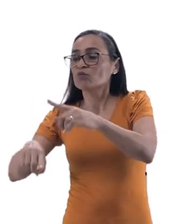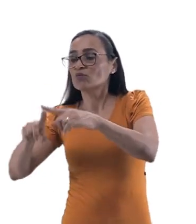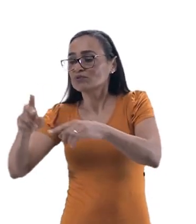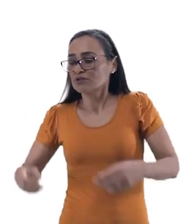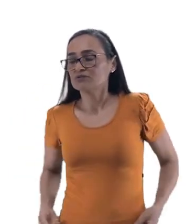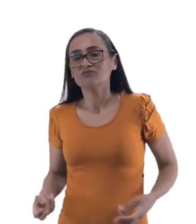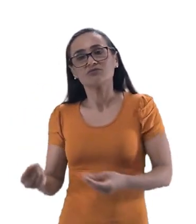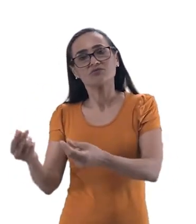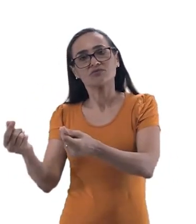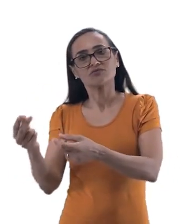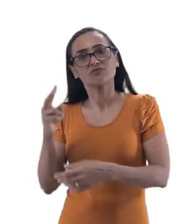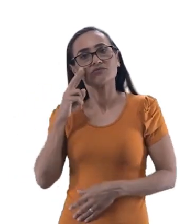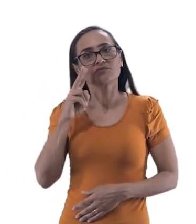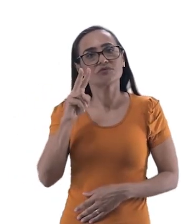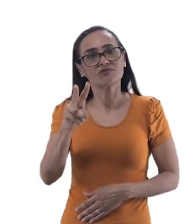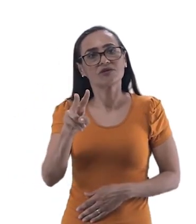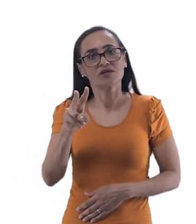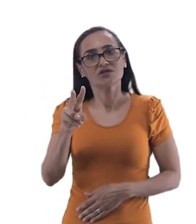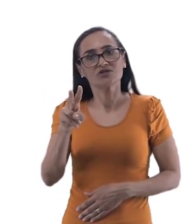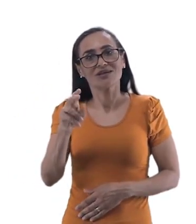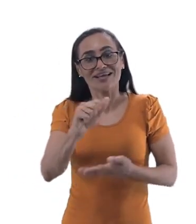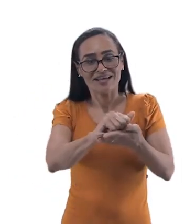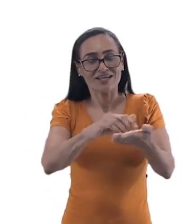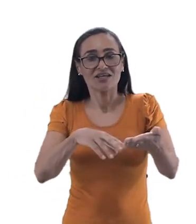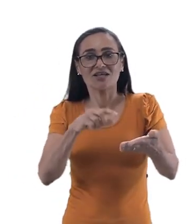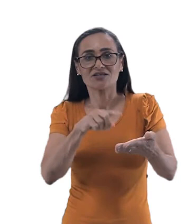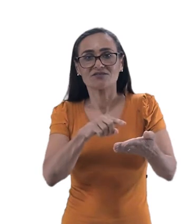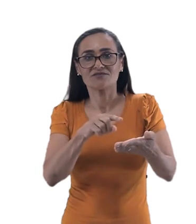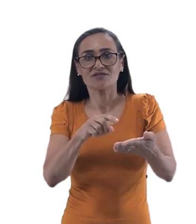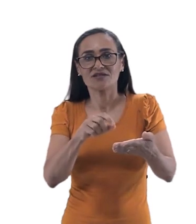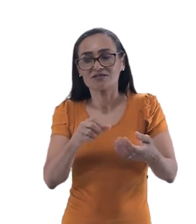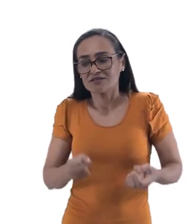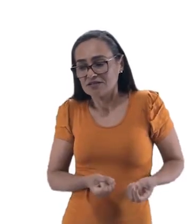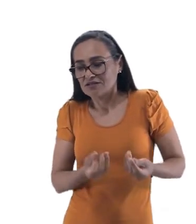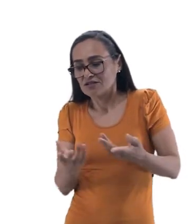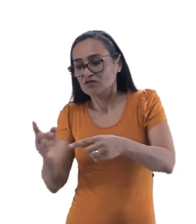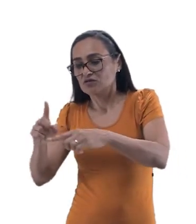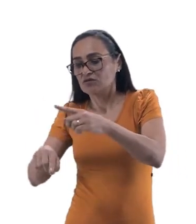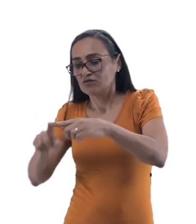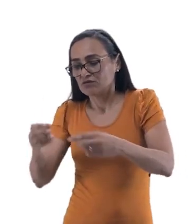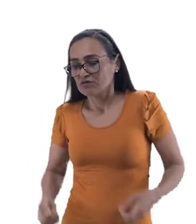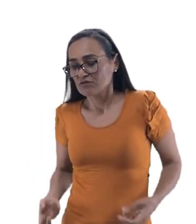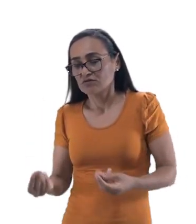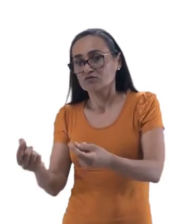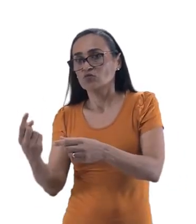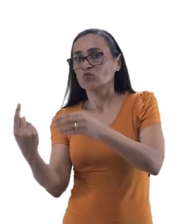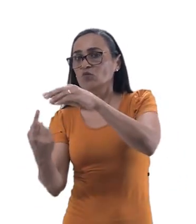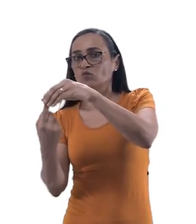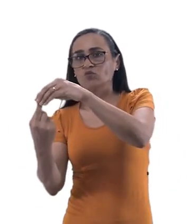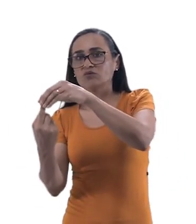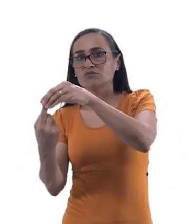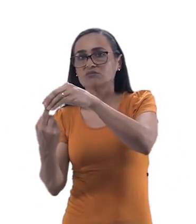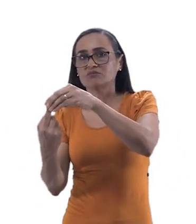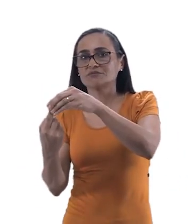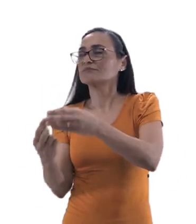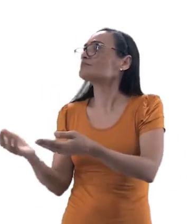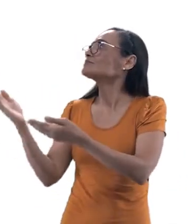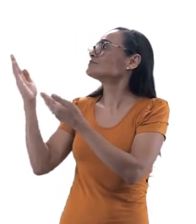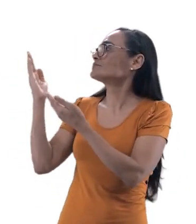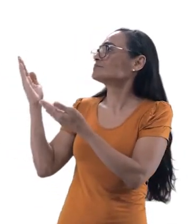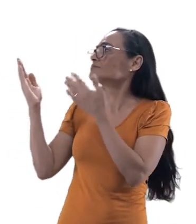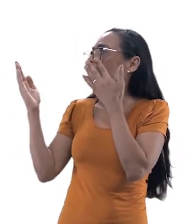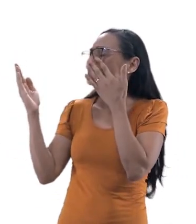o objeto de custo. Observe que essa atividade é só distribuída a esse objeto de custo. E